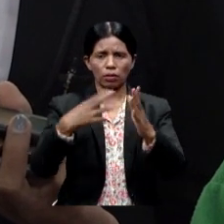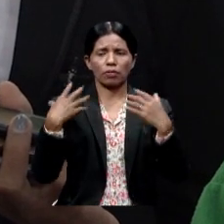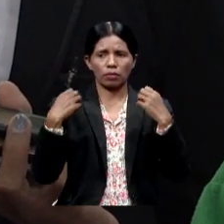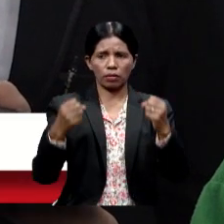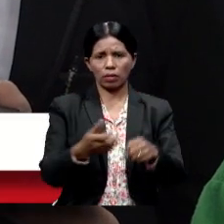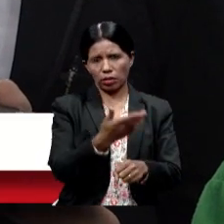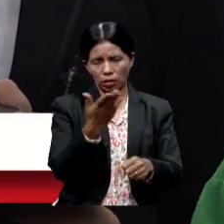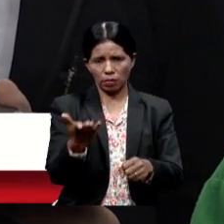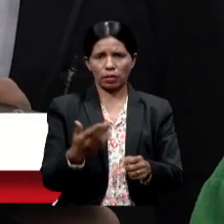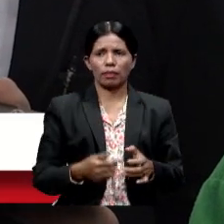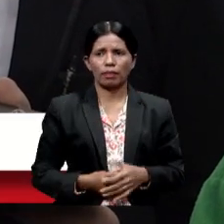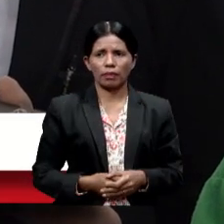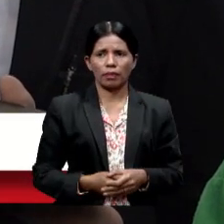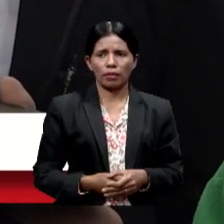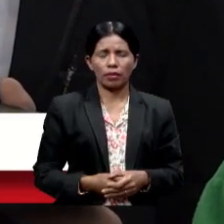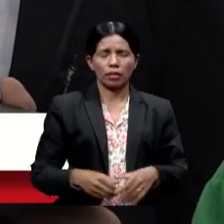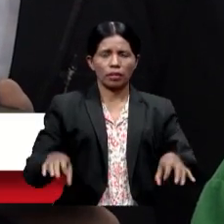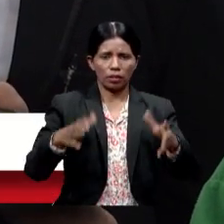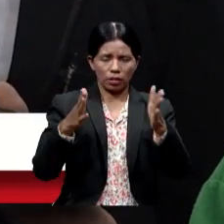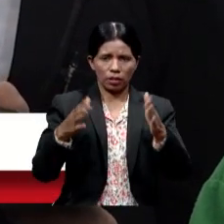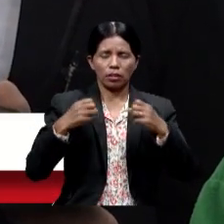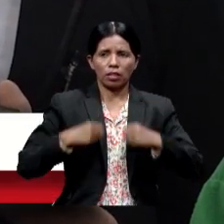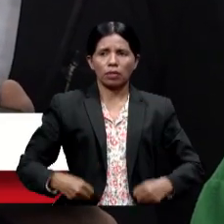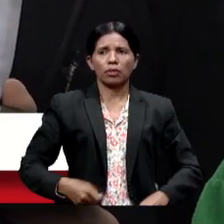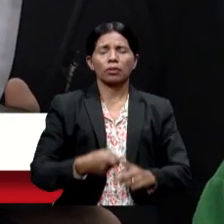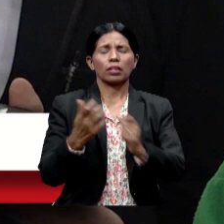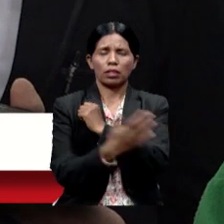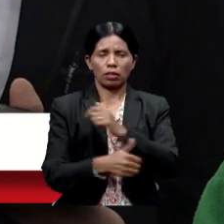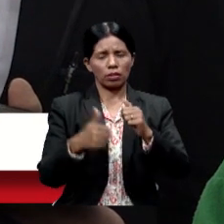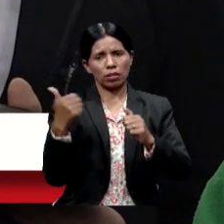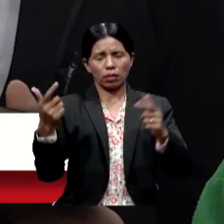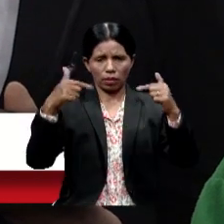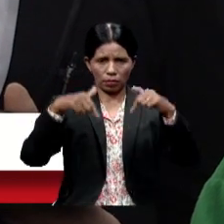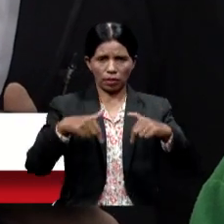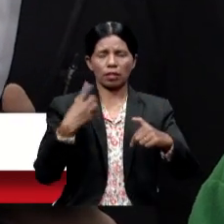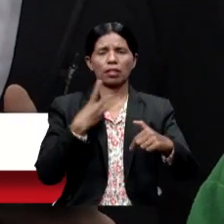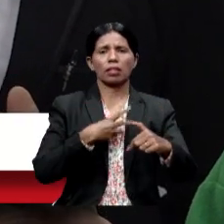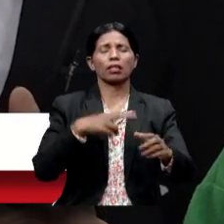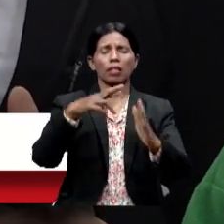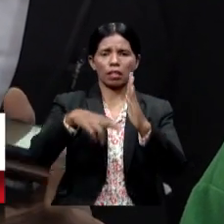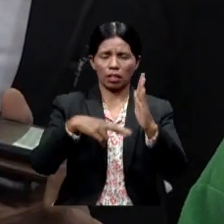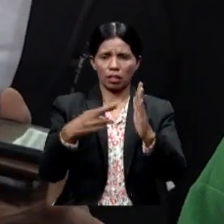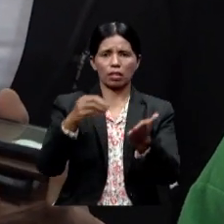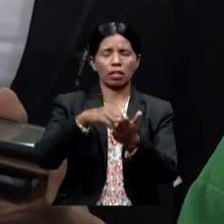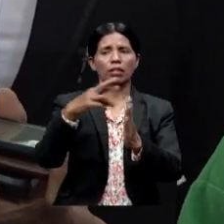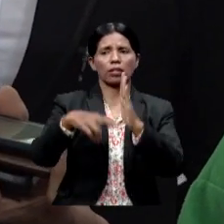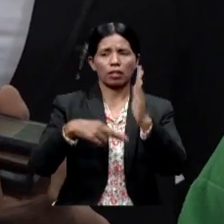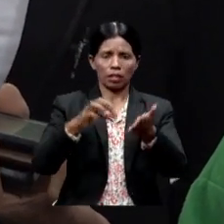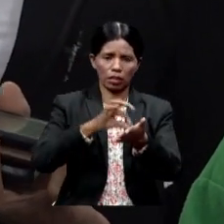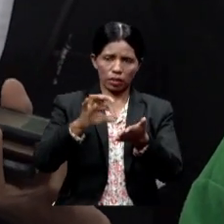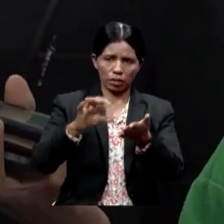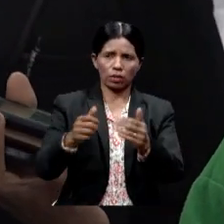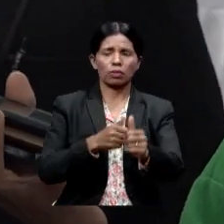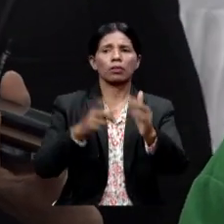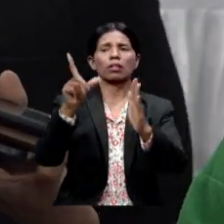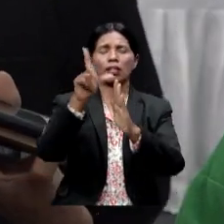tabo profissionais saúde, mais estrangeiro também, e tem que regula sira, exemplo, tem que registrar, tem que tu